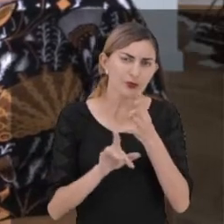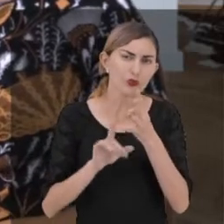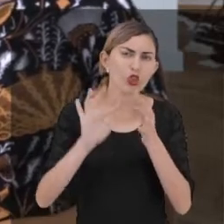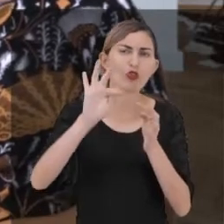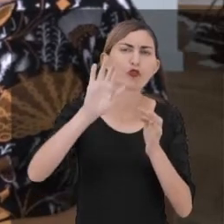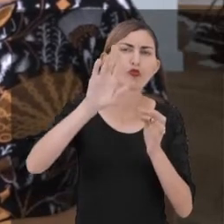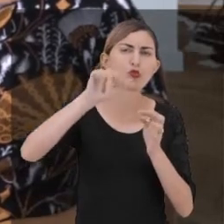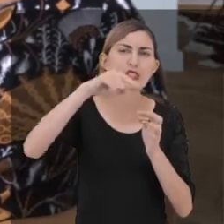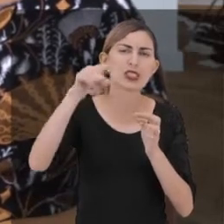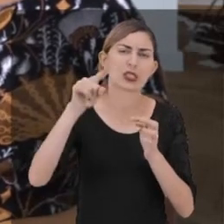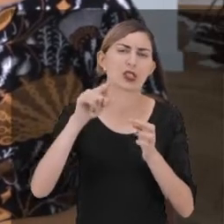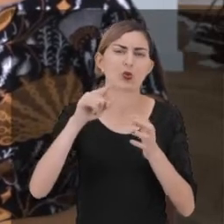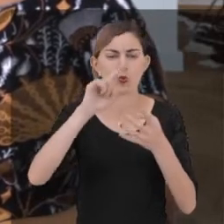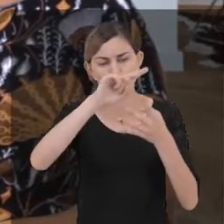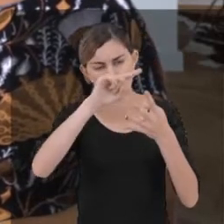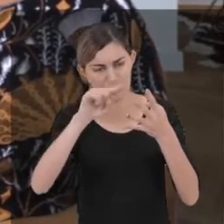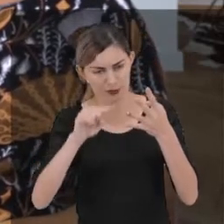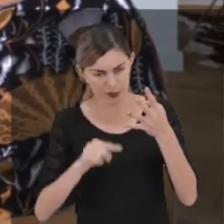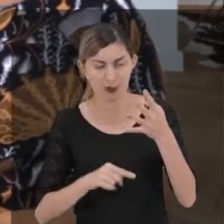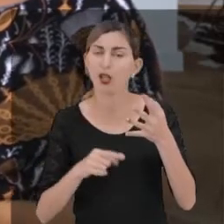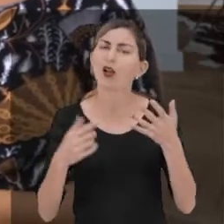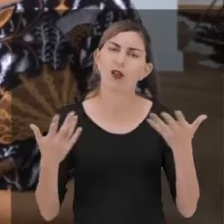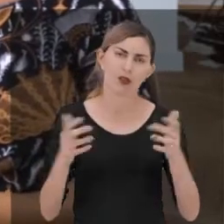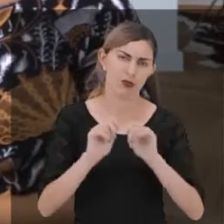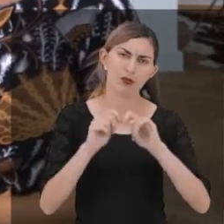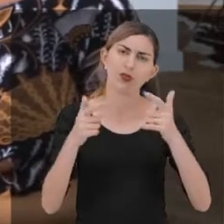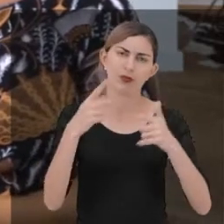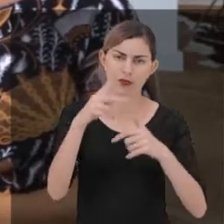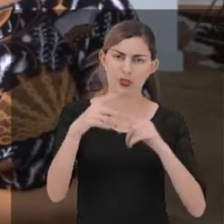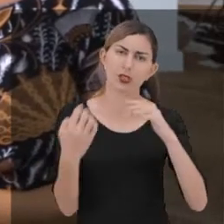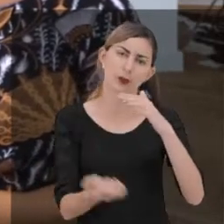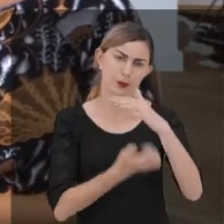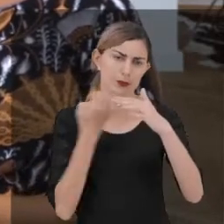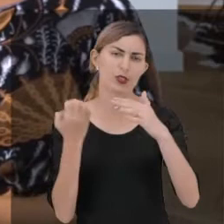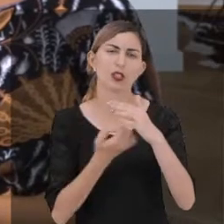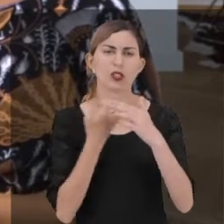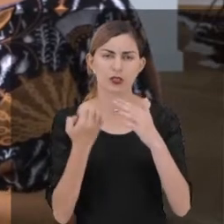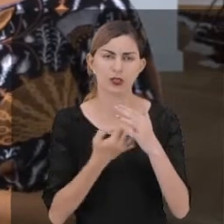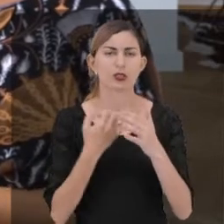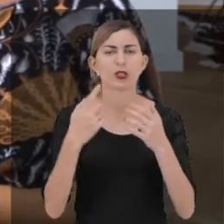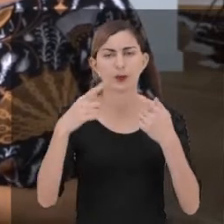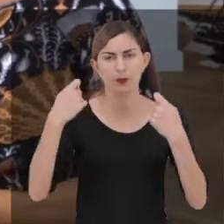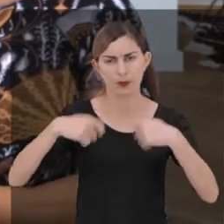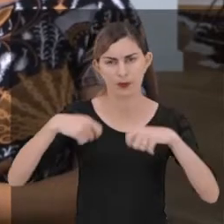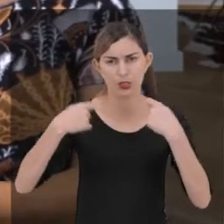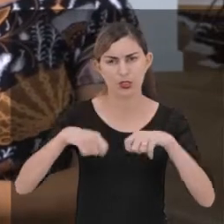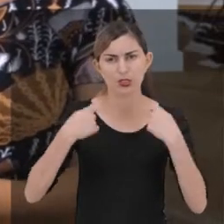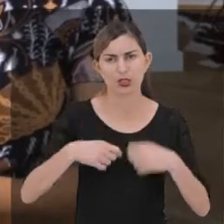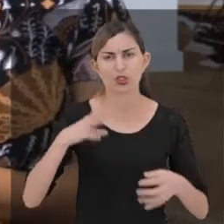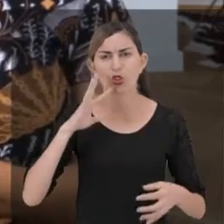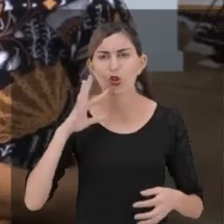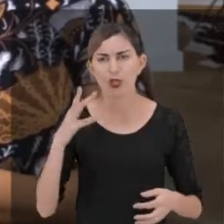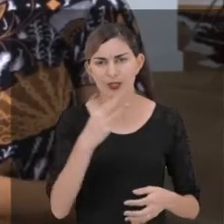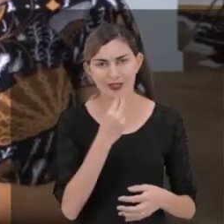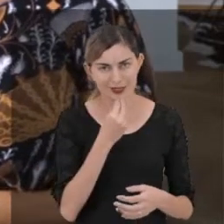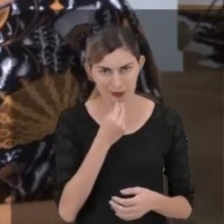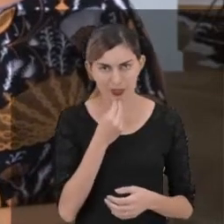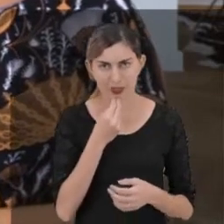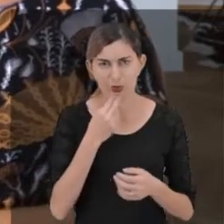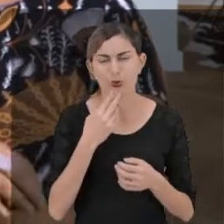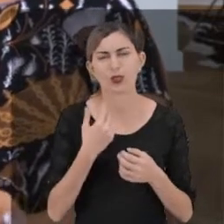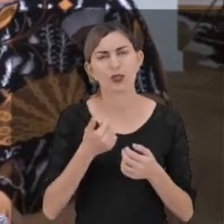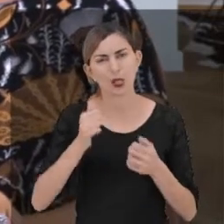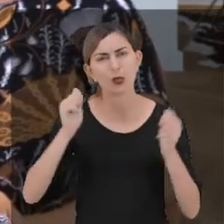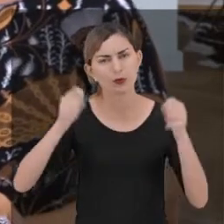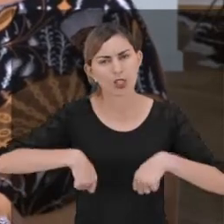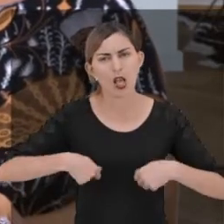de funções. É óbvio que você, numa empresa, você precisa absorver conhecimento para você